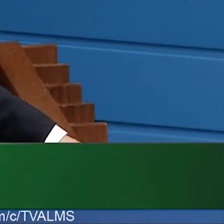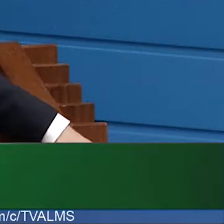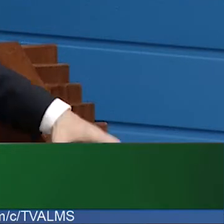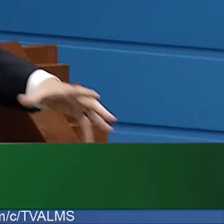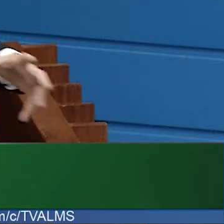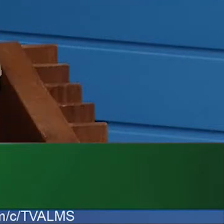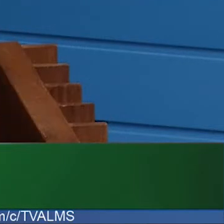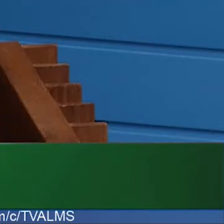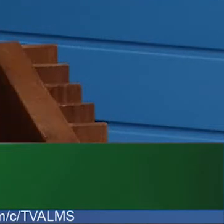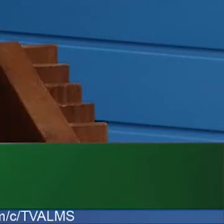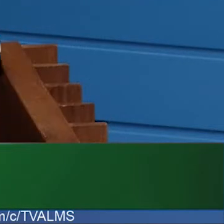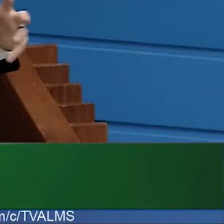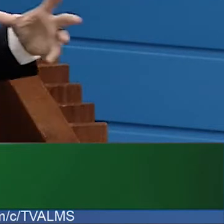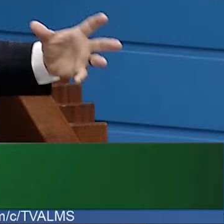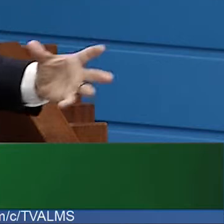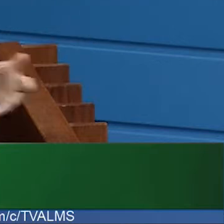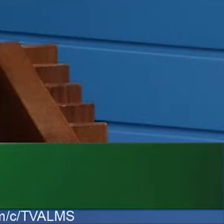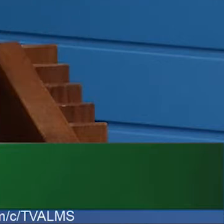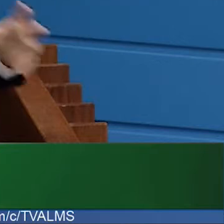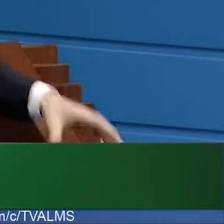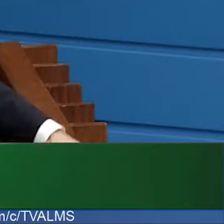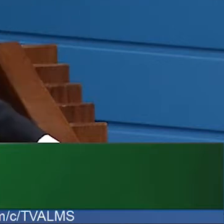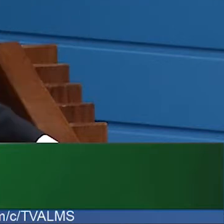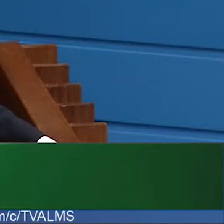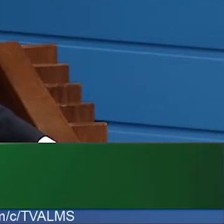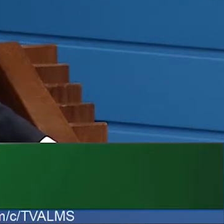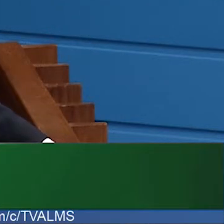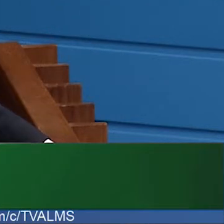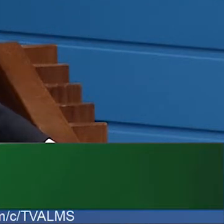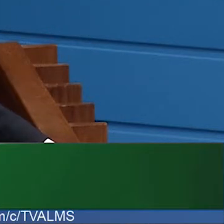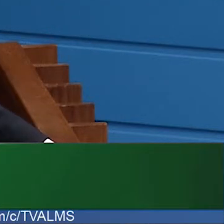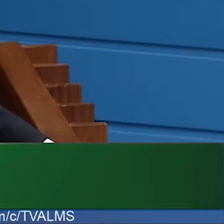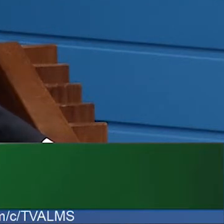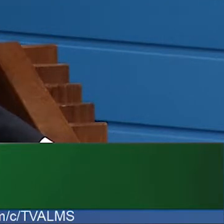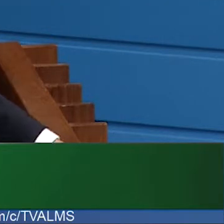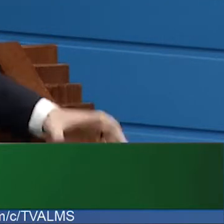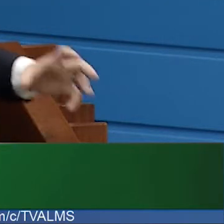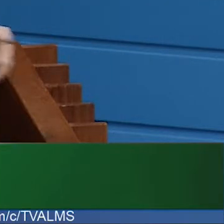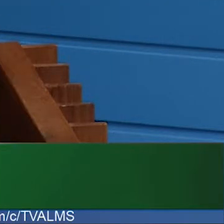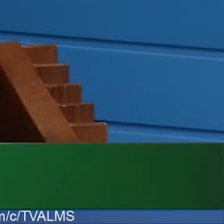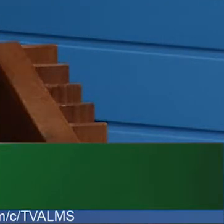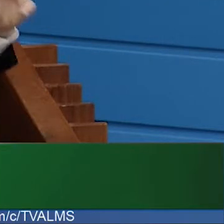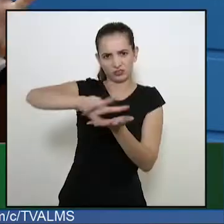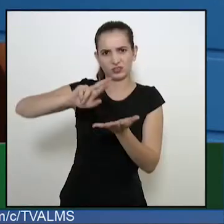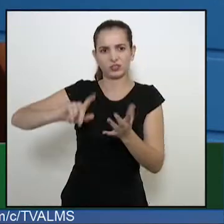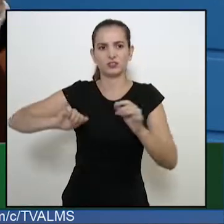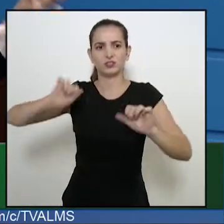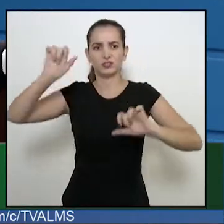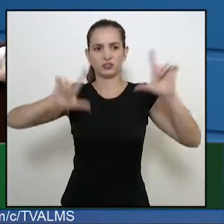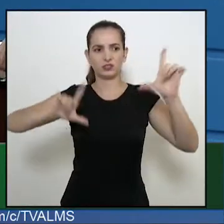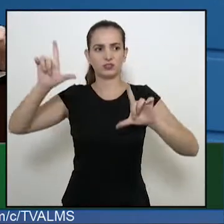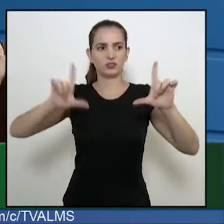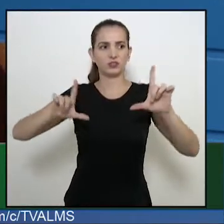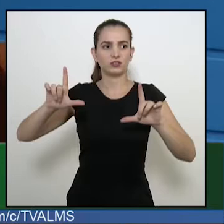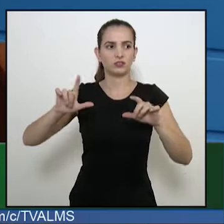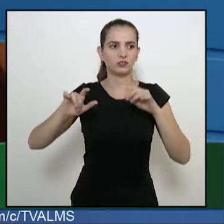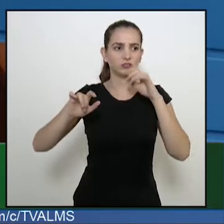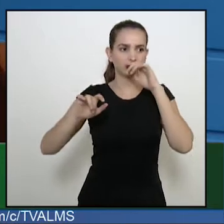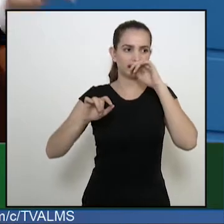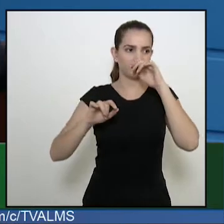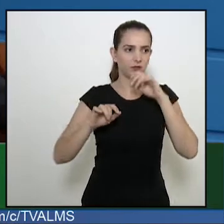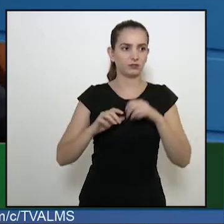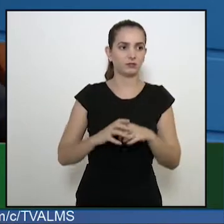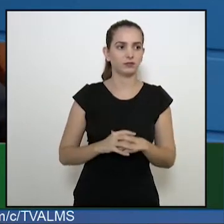A gente viaja pelas redes sociais e encontra lá gente falando assim: não,